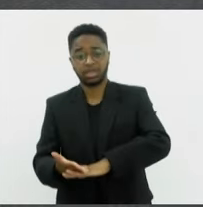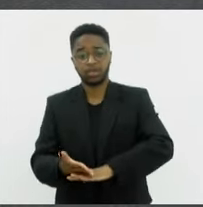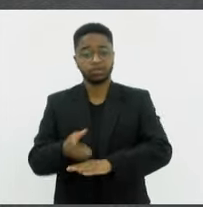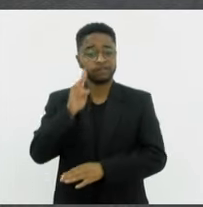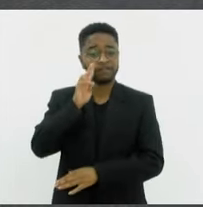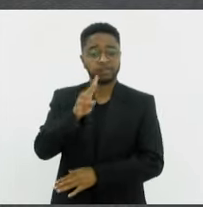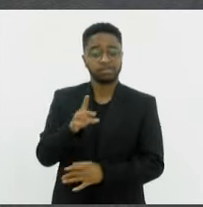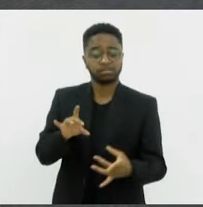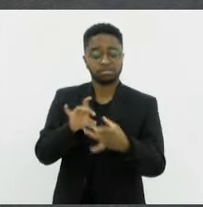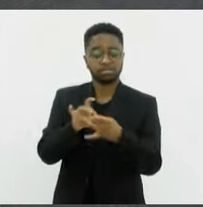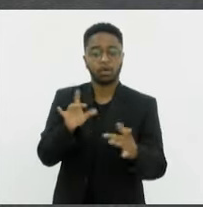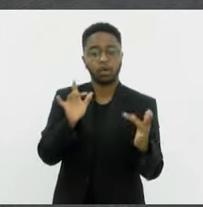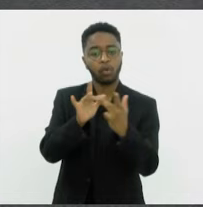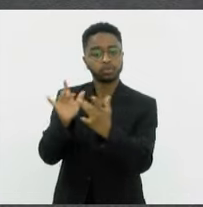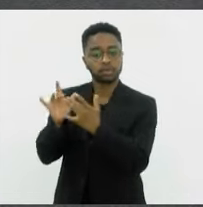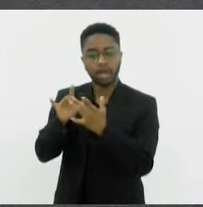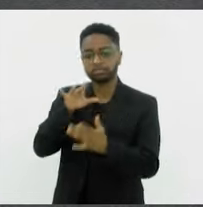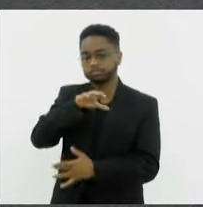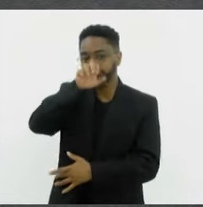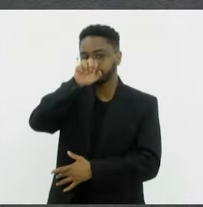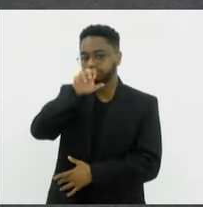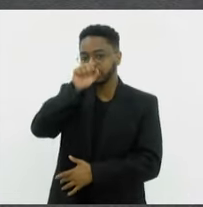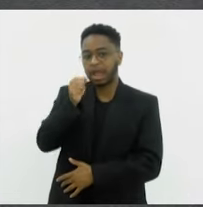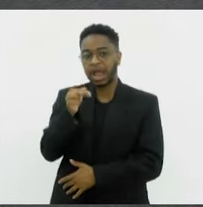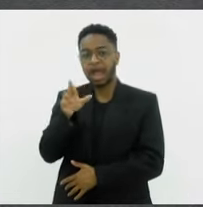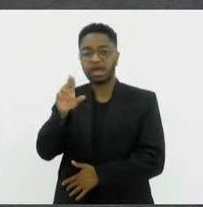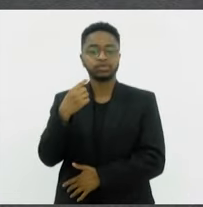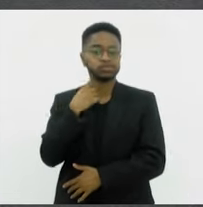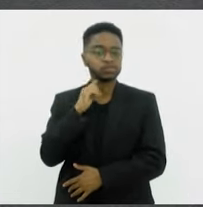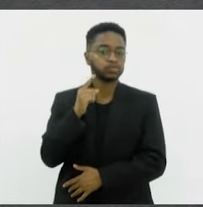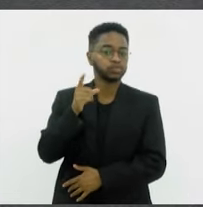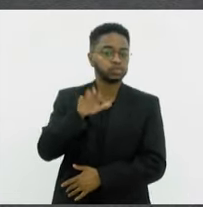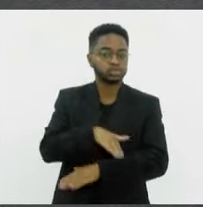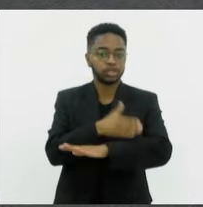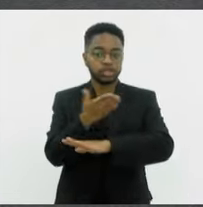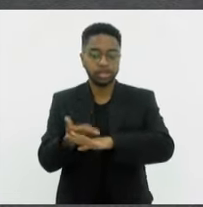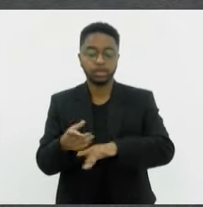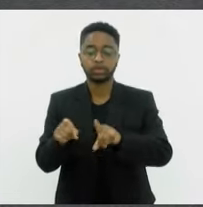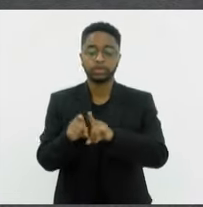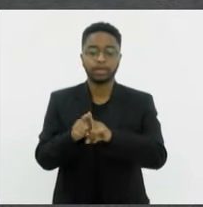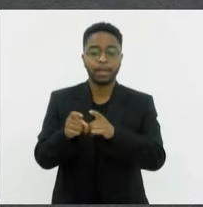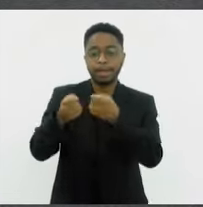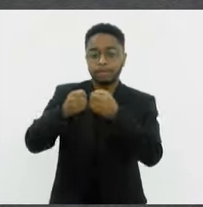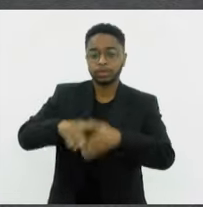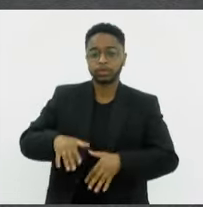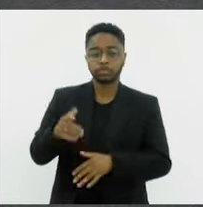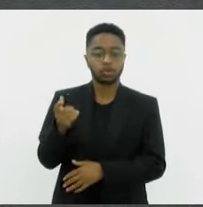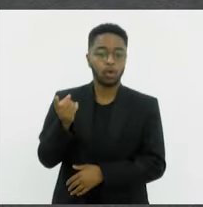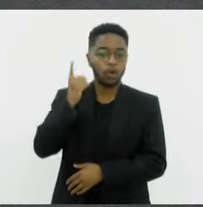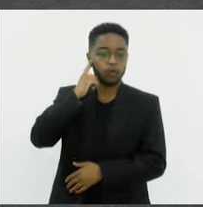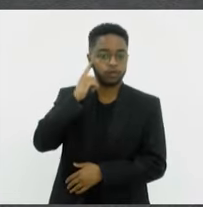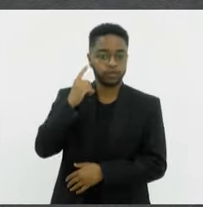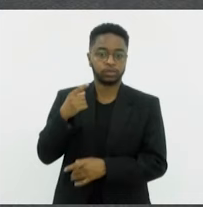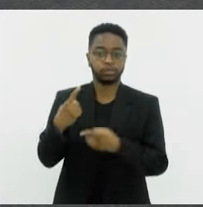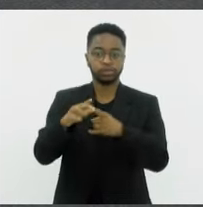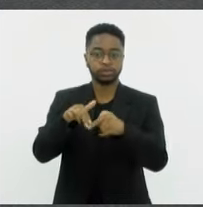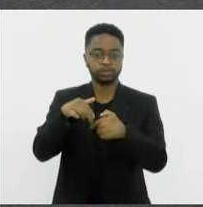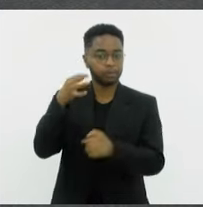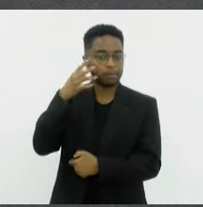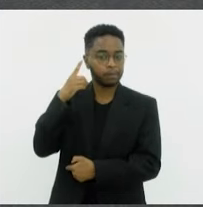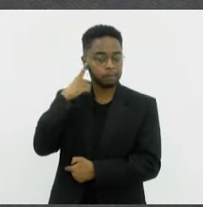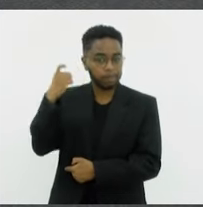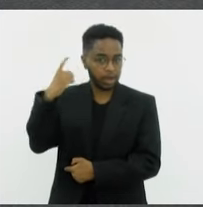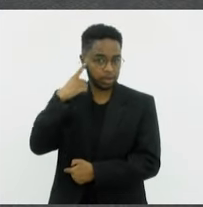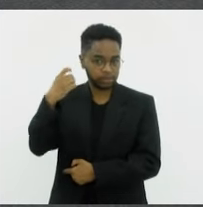cima. Então, está respirando poluição, está tendo seus ouvidos detonados por essa poluição.